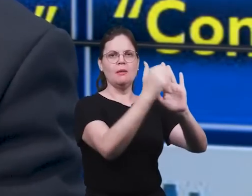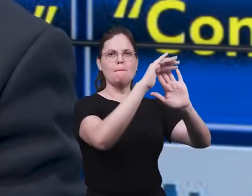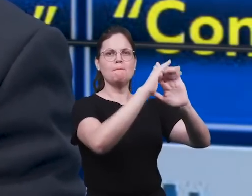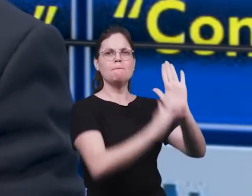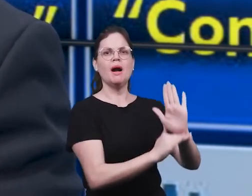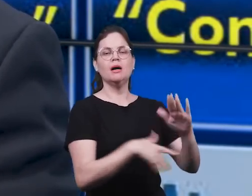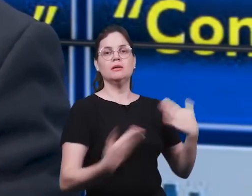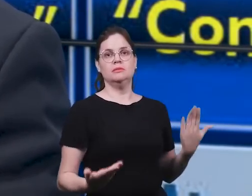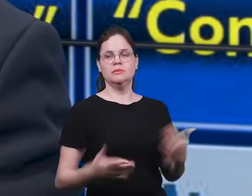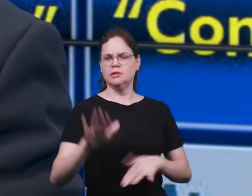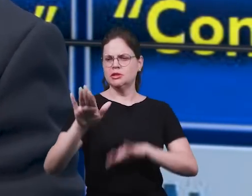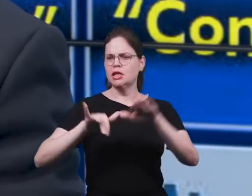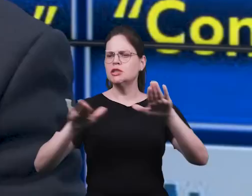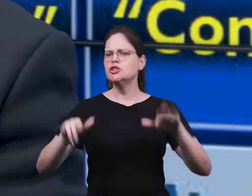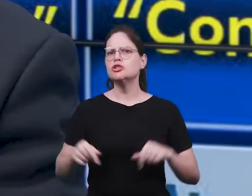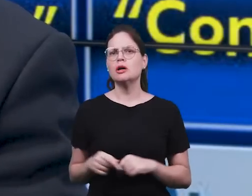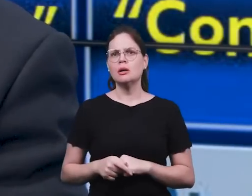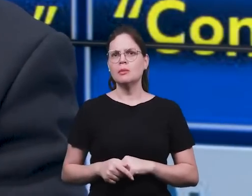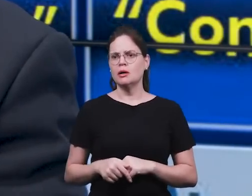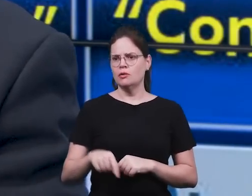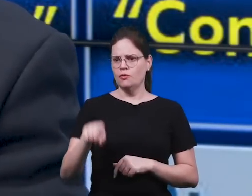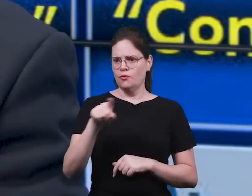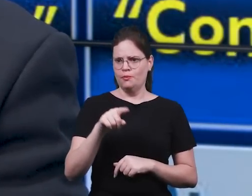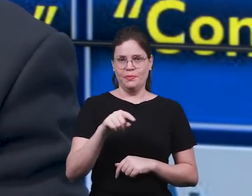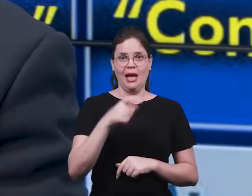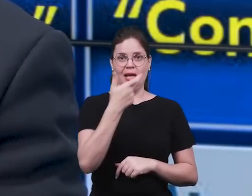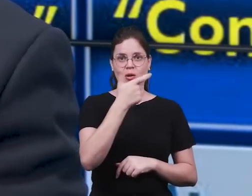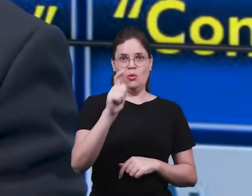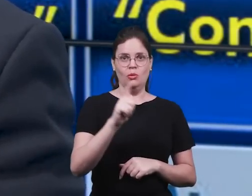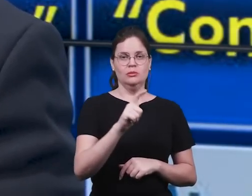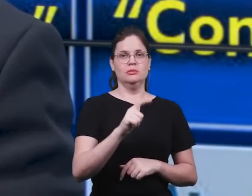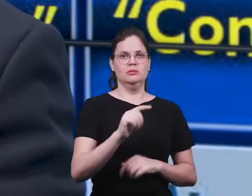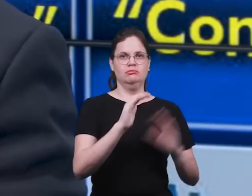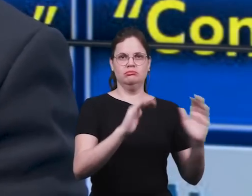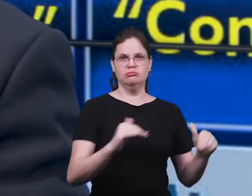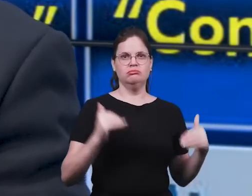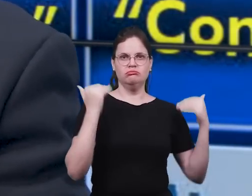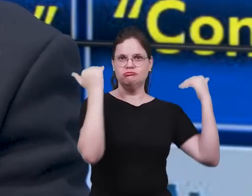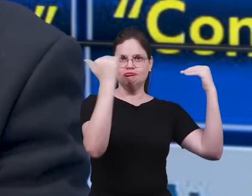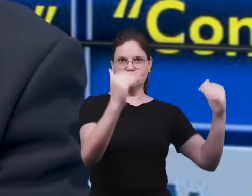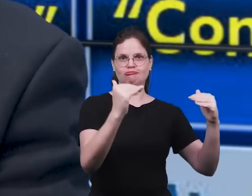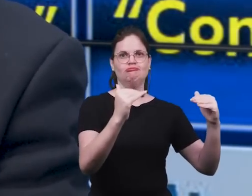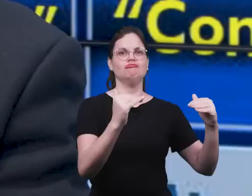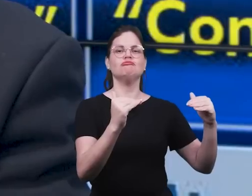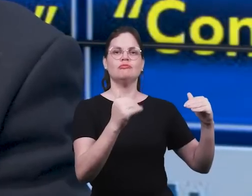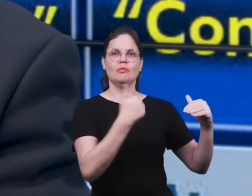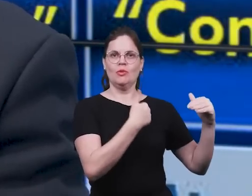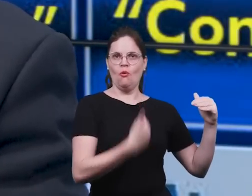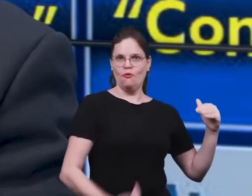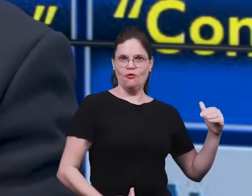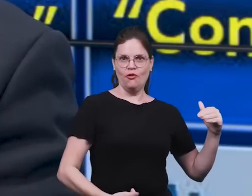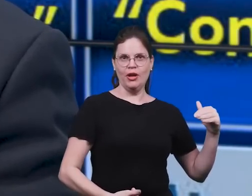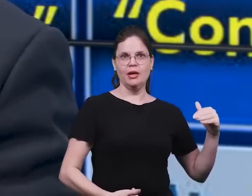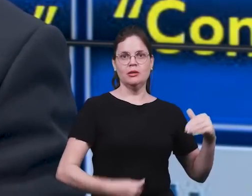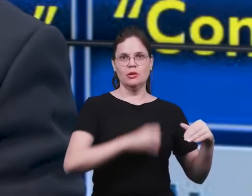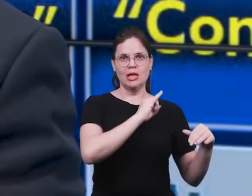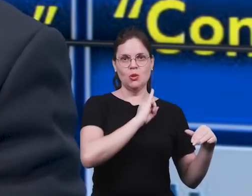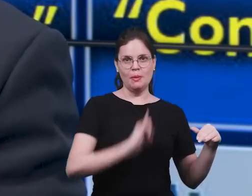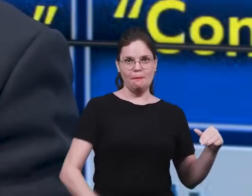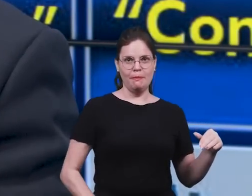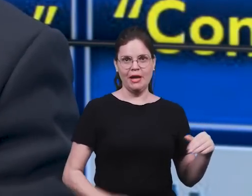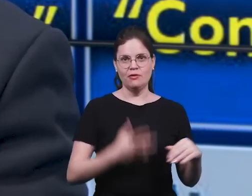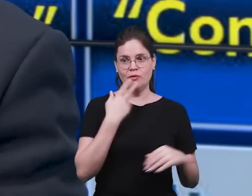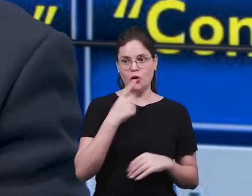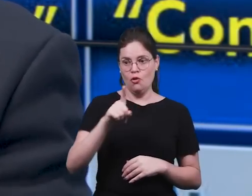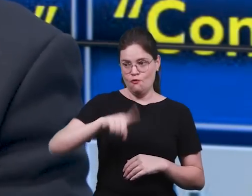quem defender as ideias de Lutero com atos ou com palavras será considerado